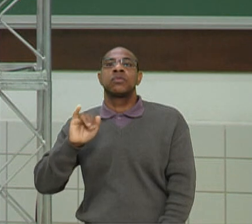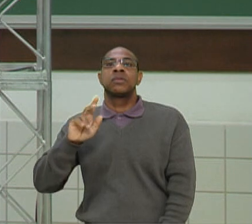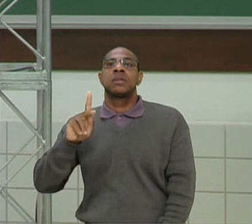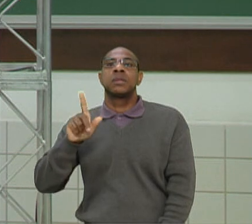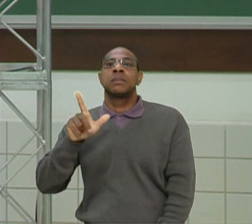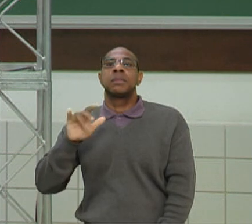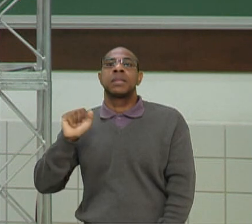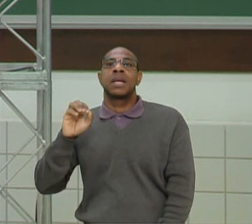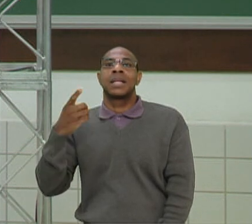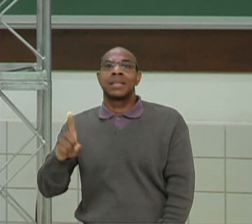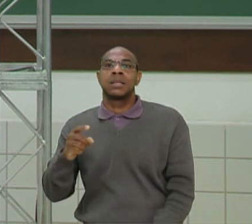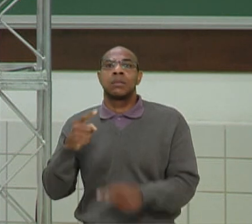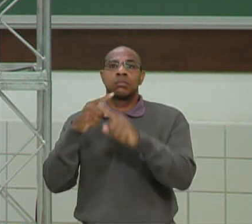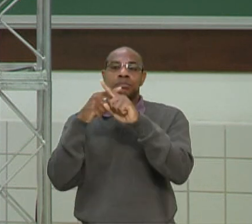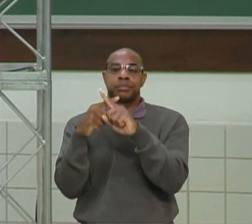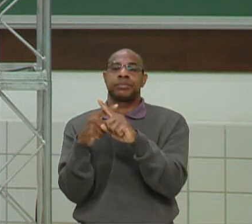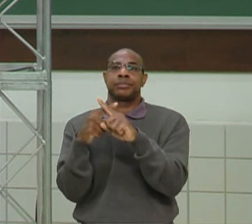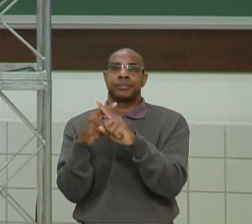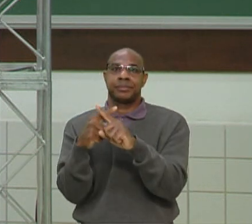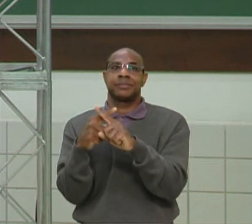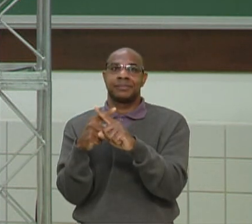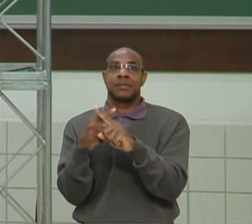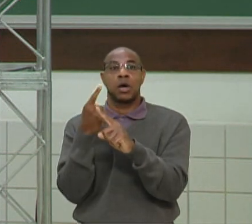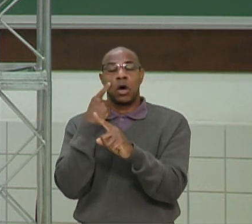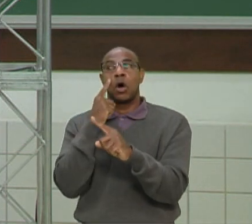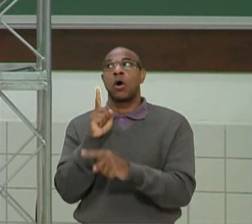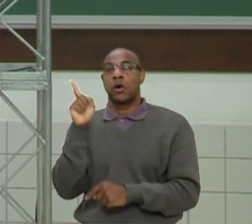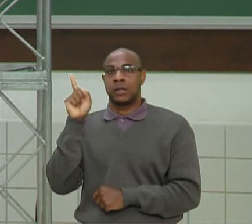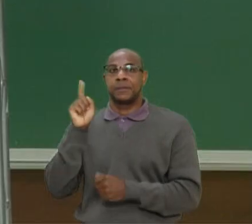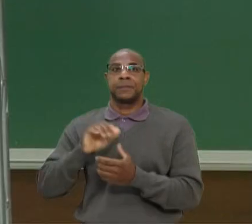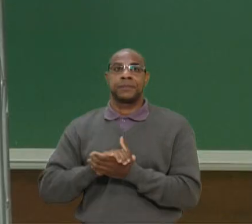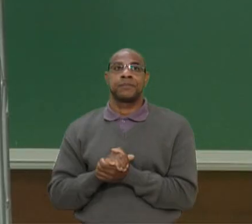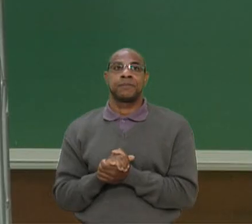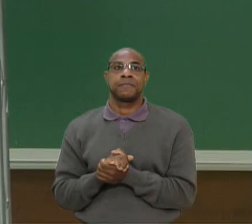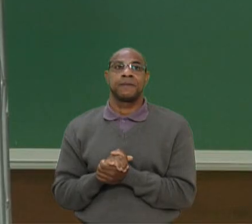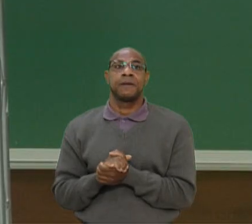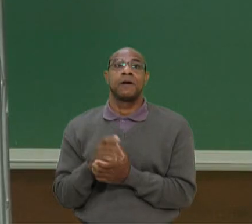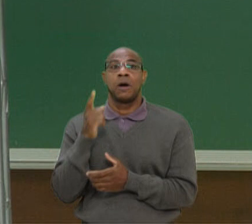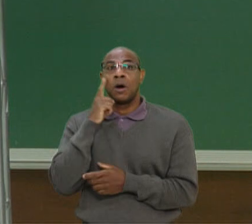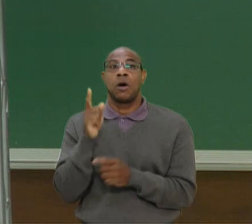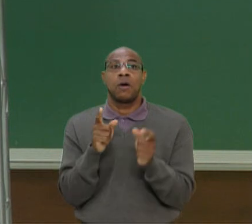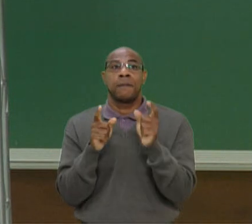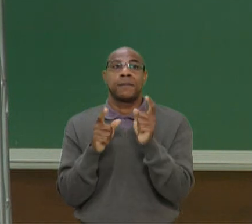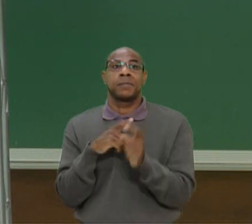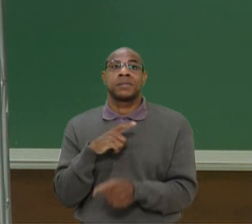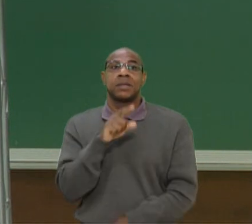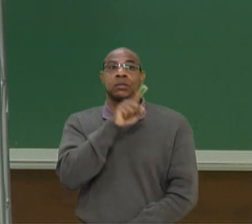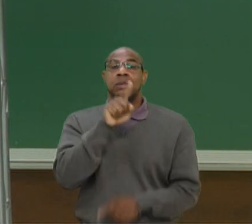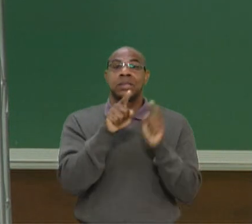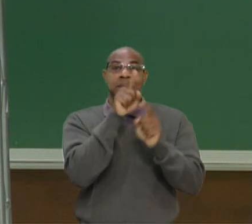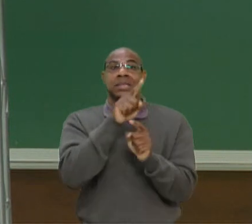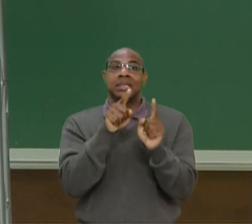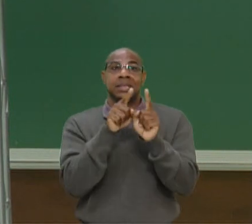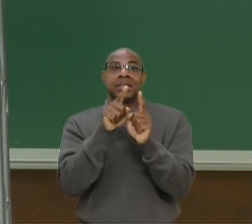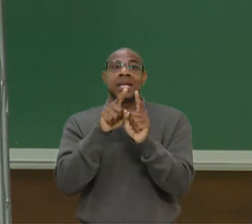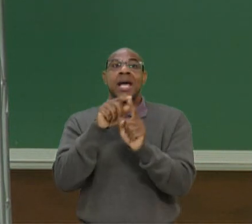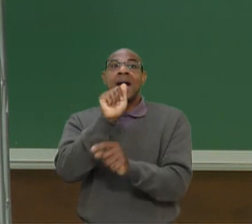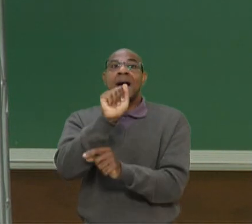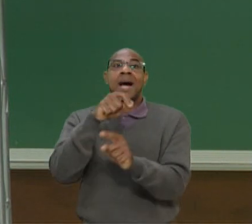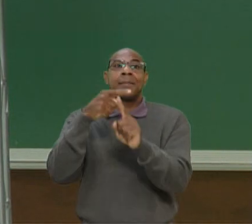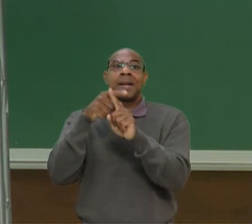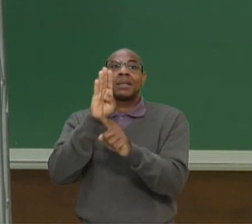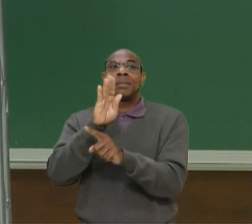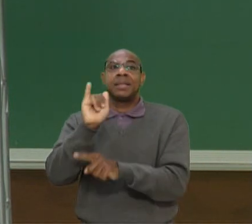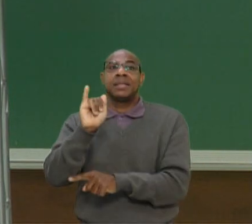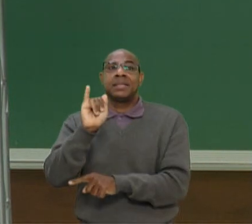também com a questão do sinal. Vamos dar uma olhadinha aqui. Retomando, ó, nós temos o z, a mais bi,